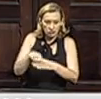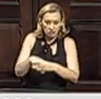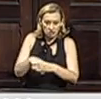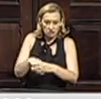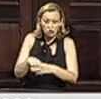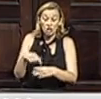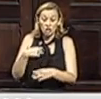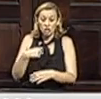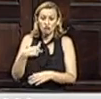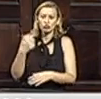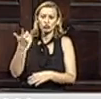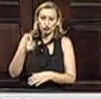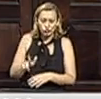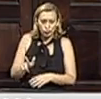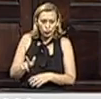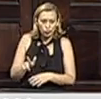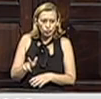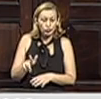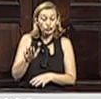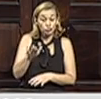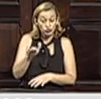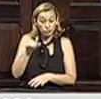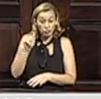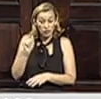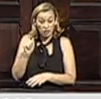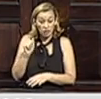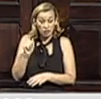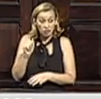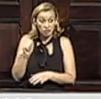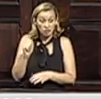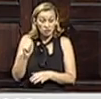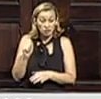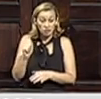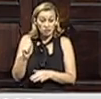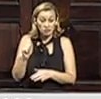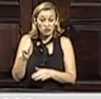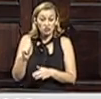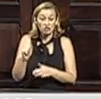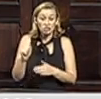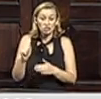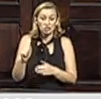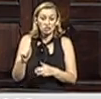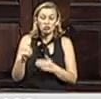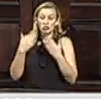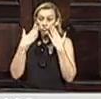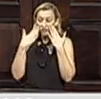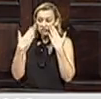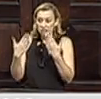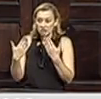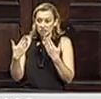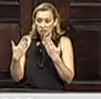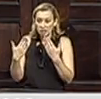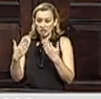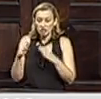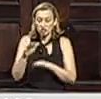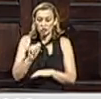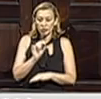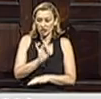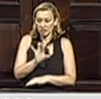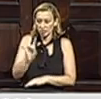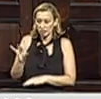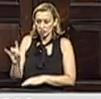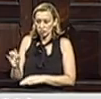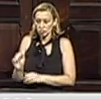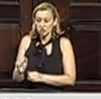vez o destaque de Vossa Excelência, só com o texto de inclusão do CREA, senão modificava o destaque anterior.